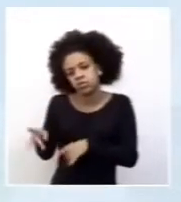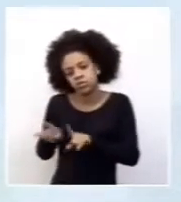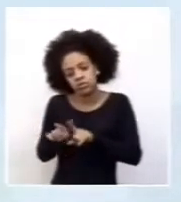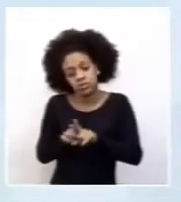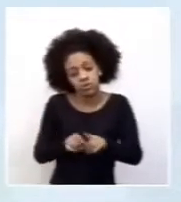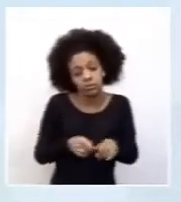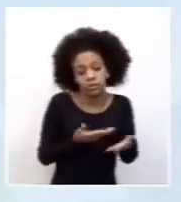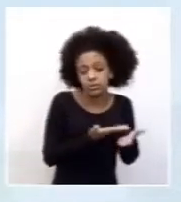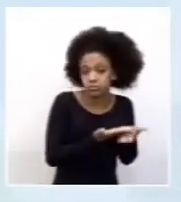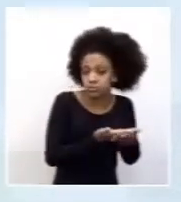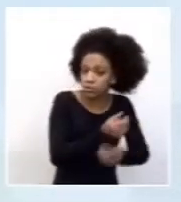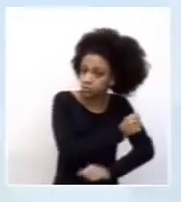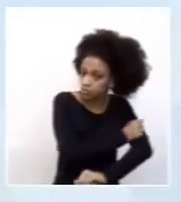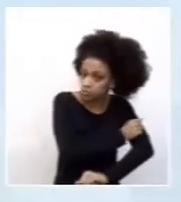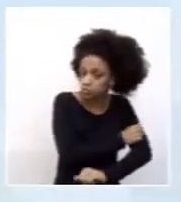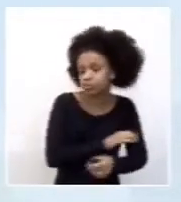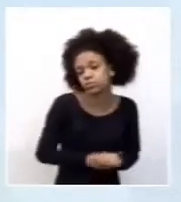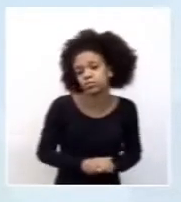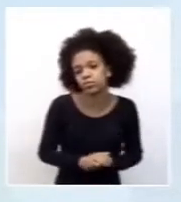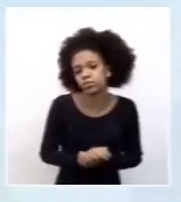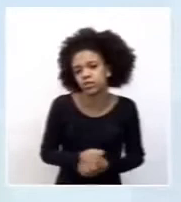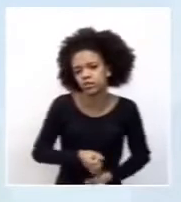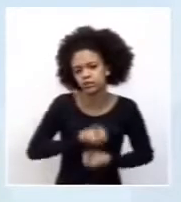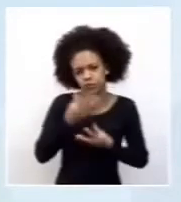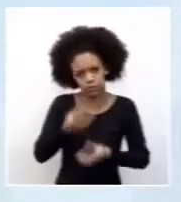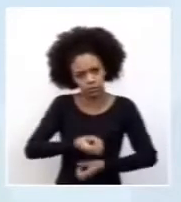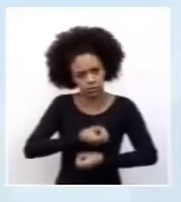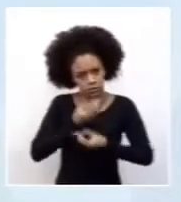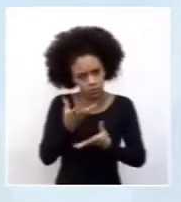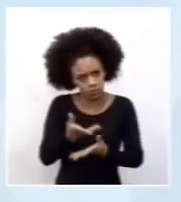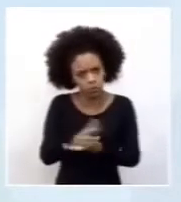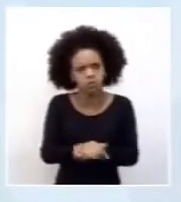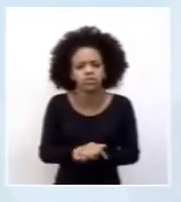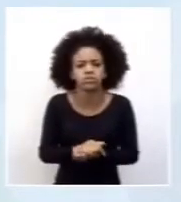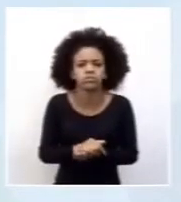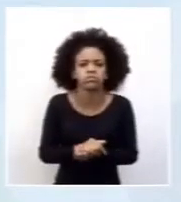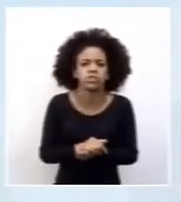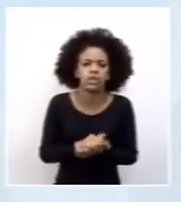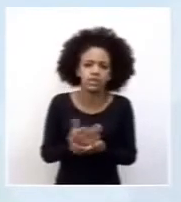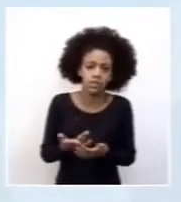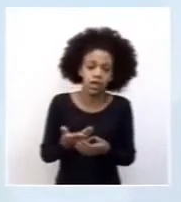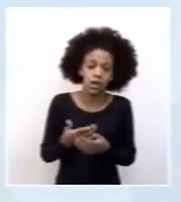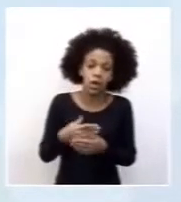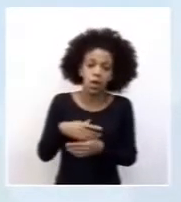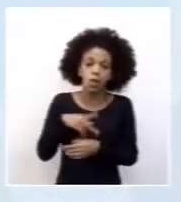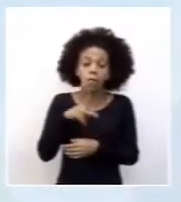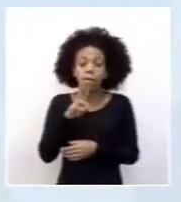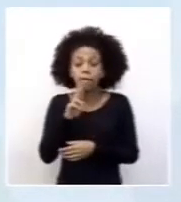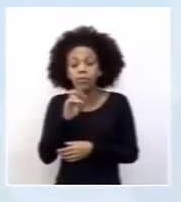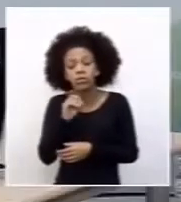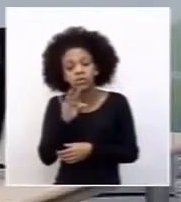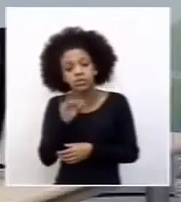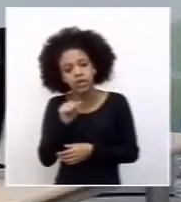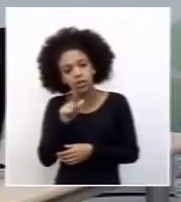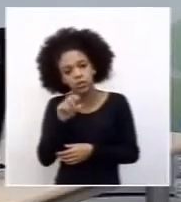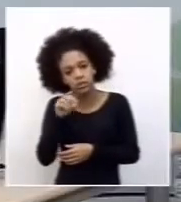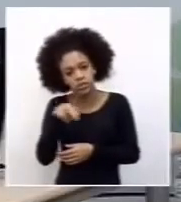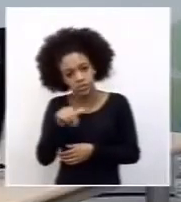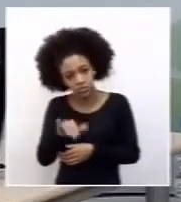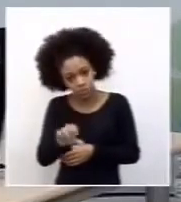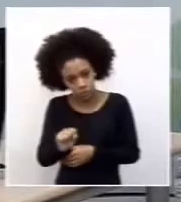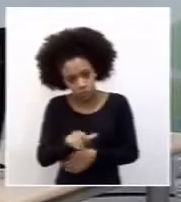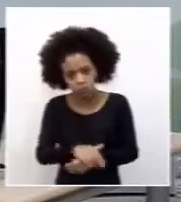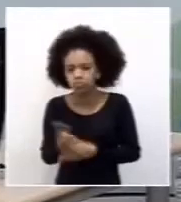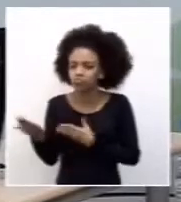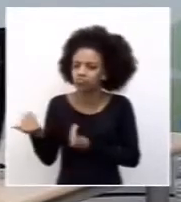de mensagens, a publicação de informações, valorizando dessa forma o protagonismo juvenil. Então aí é